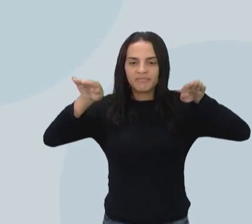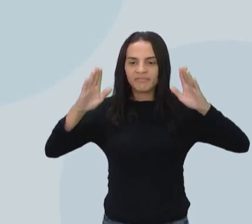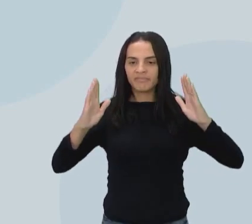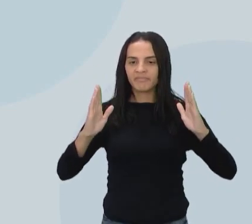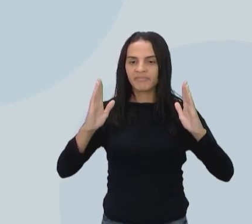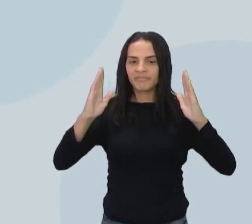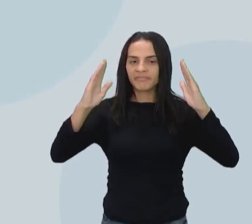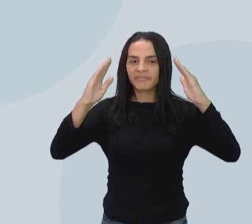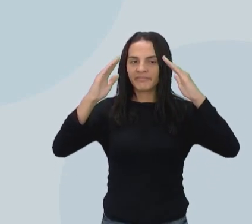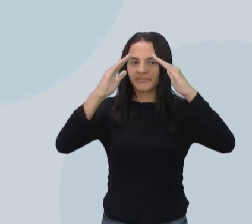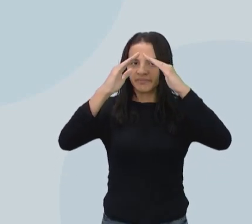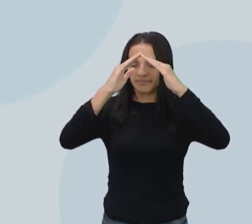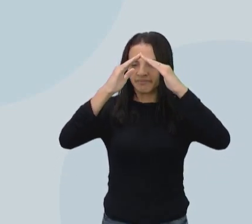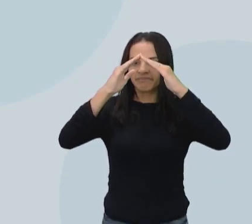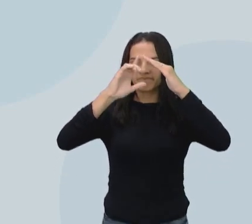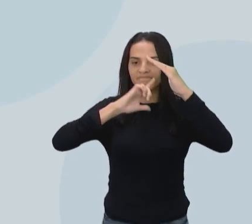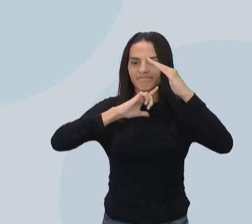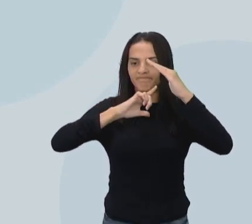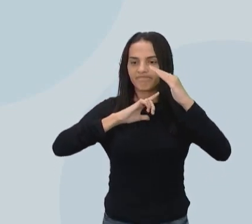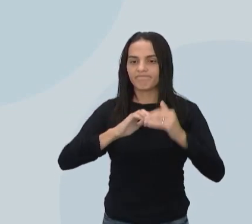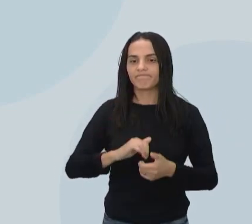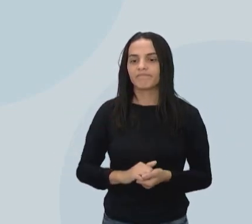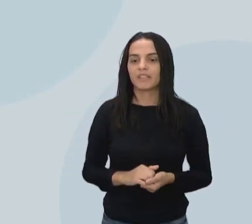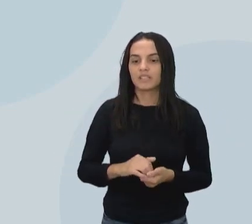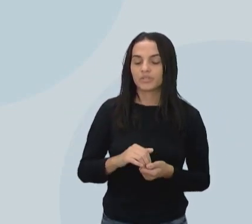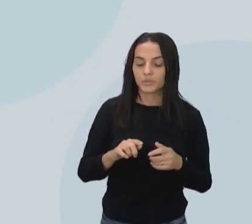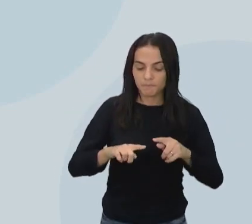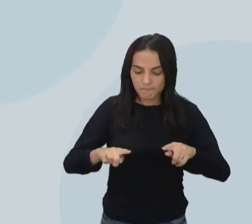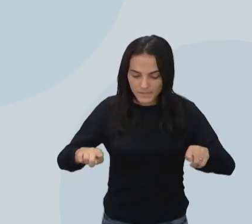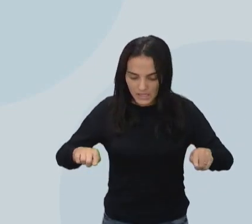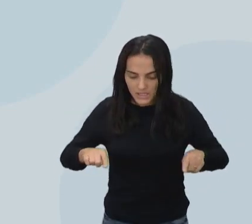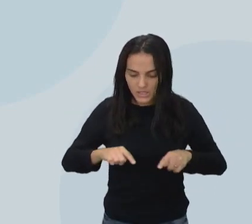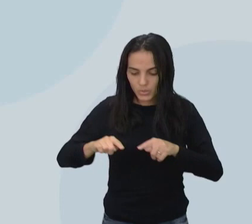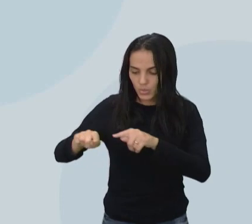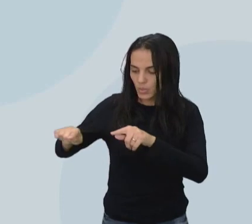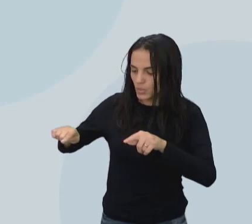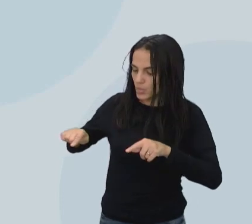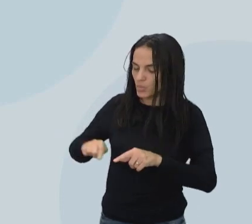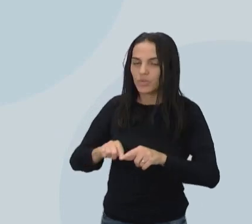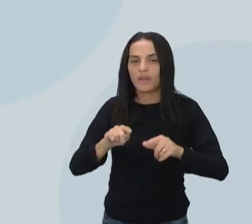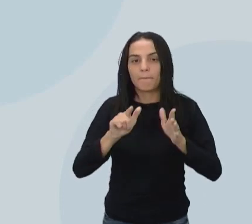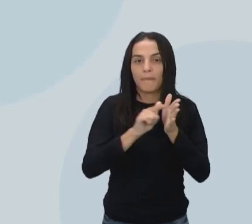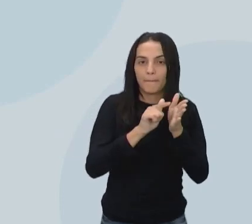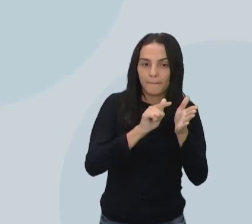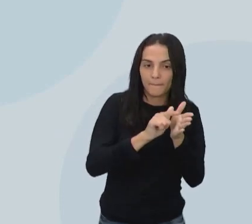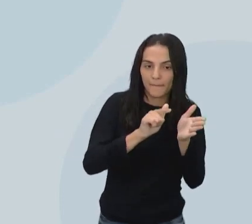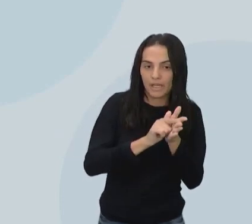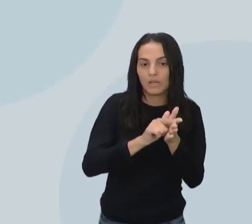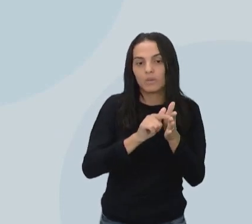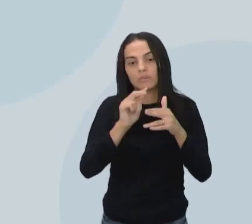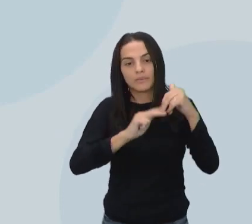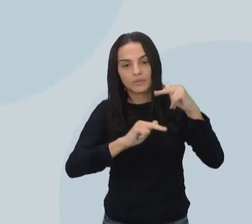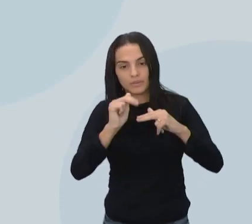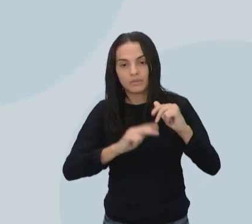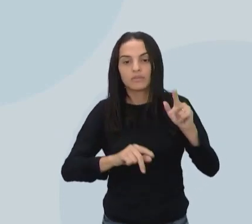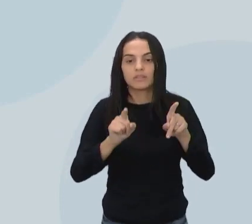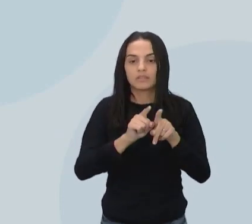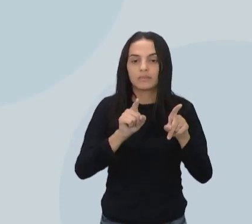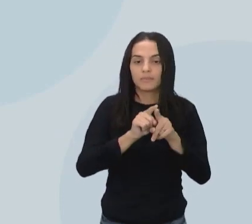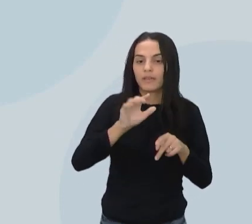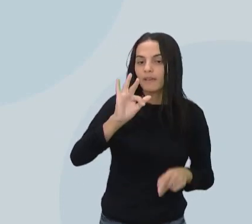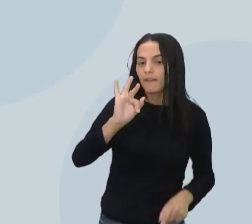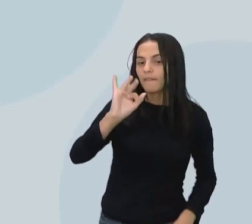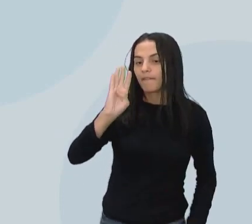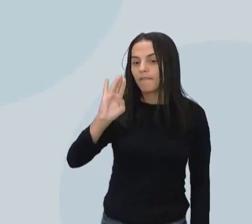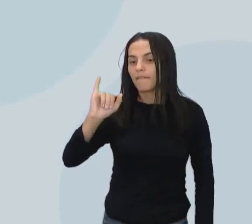de material de teto, de pisos, produtos de papel e produtos de